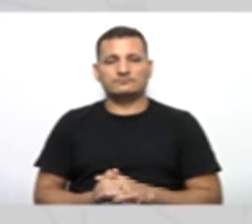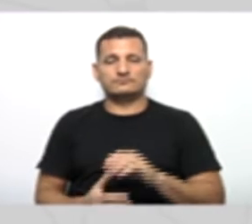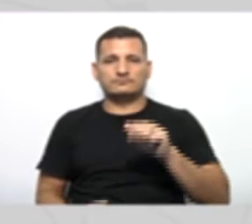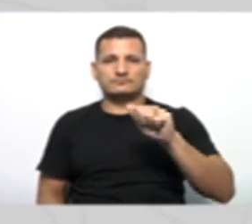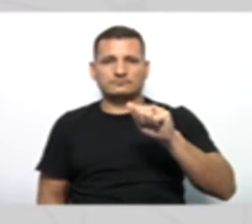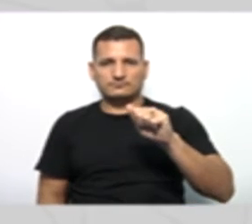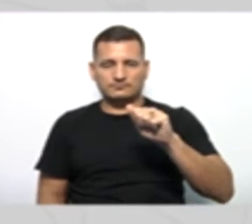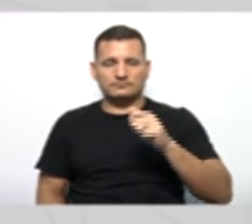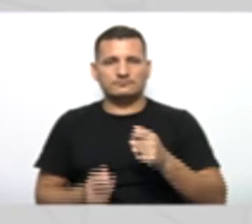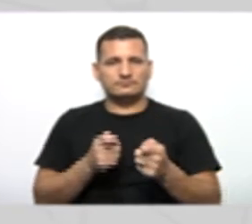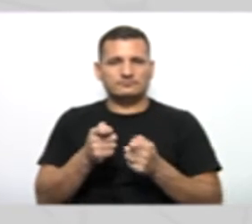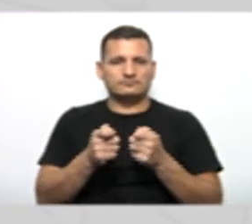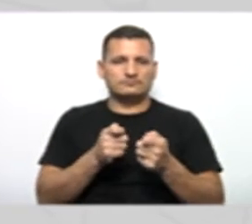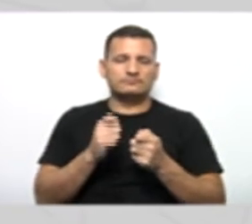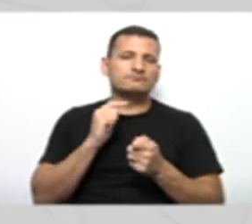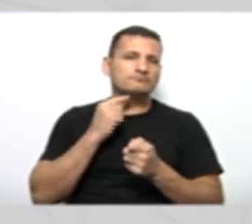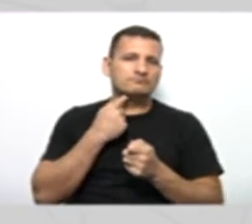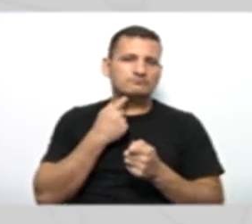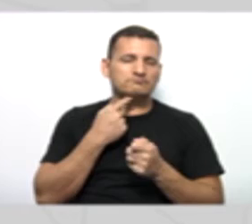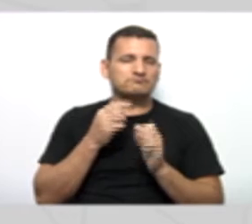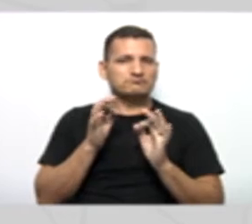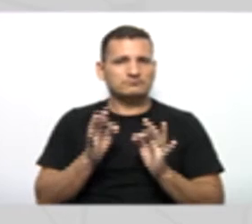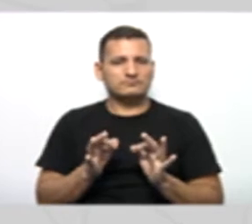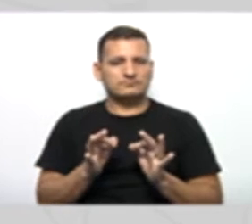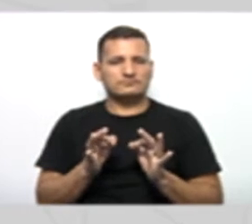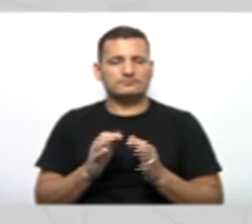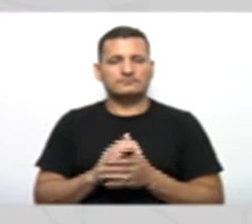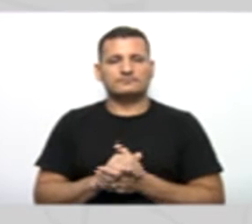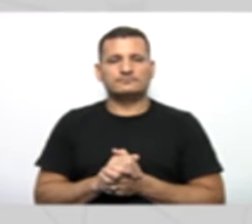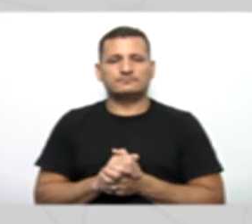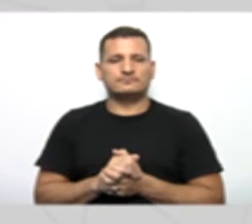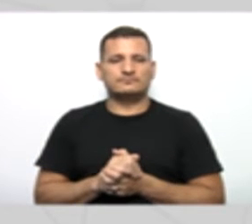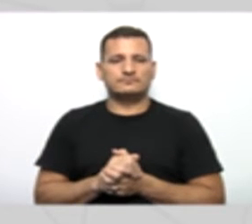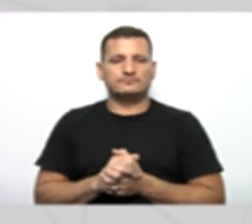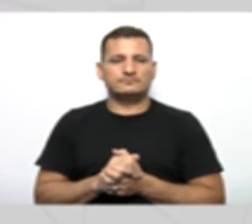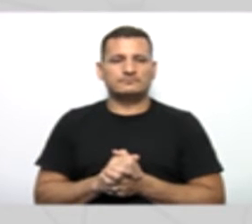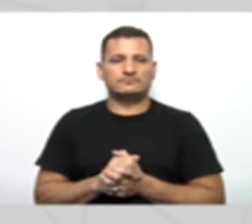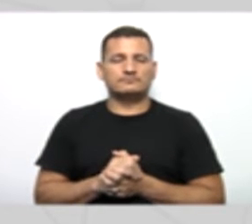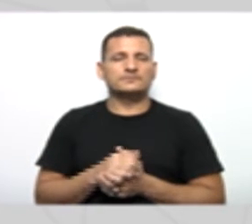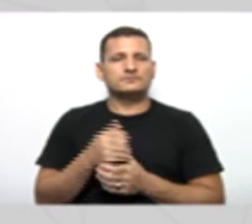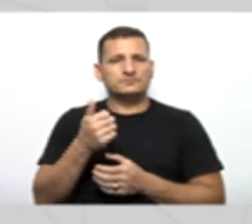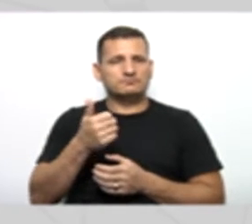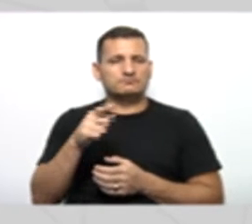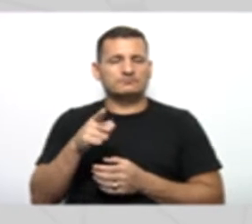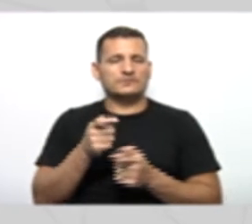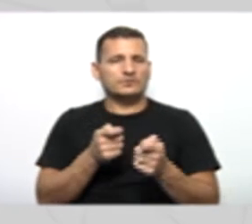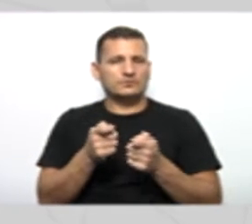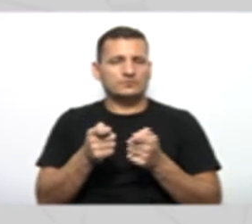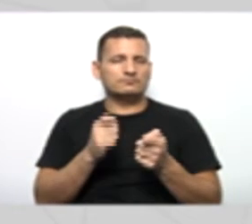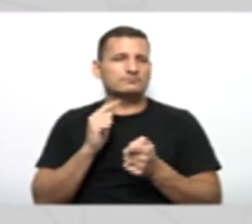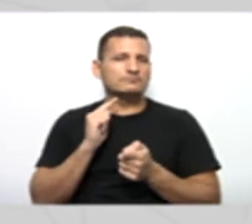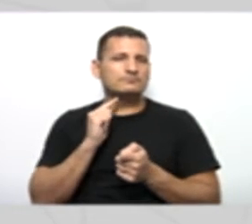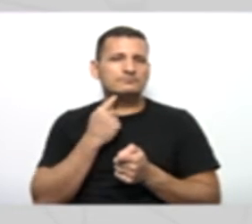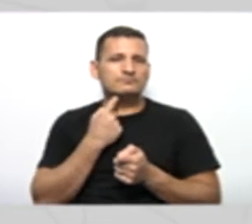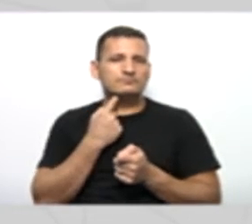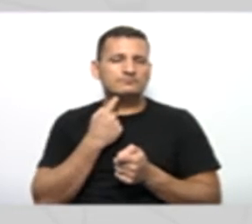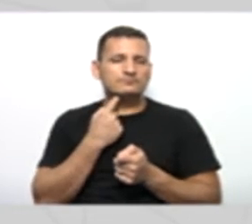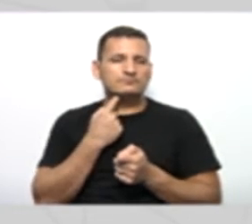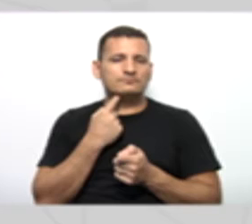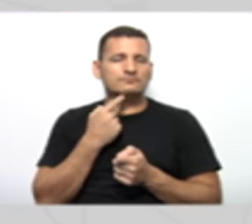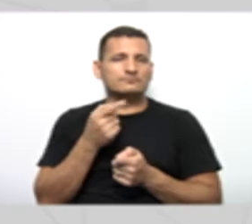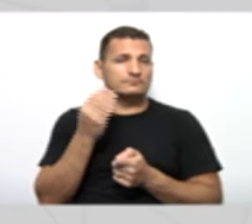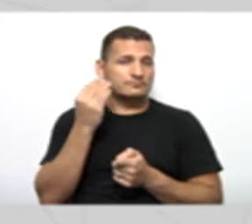poluição. Correto. A primeira abordagem é o controle da poluição. É aquela abordagem que